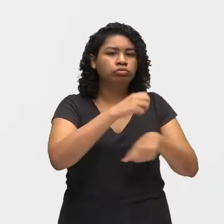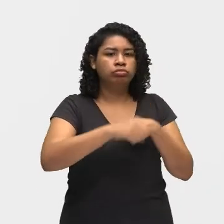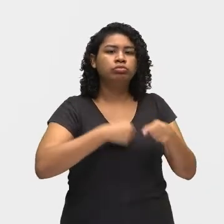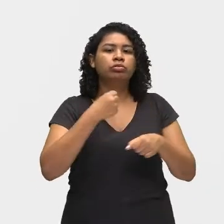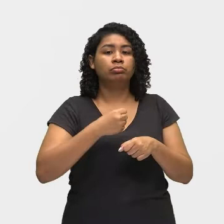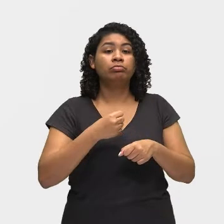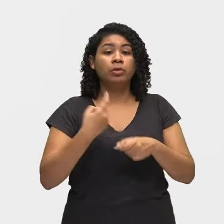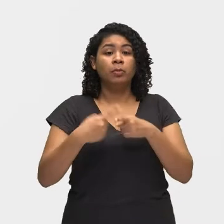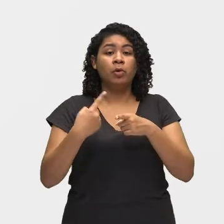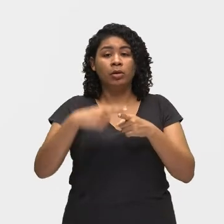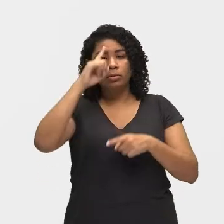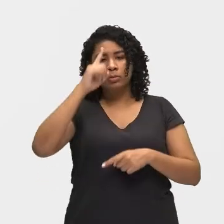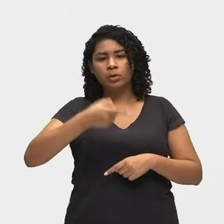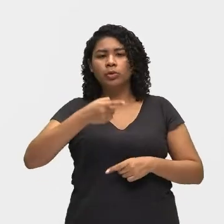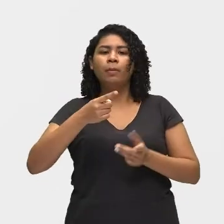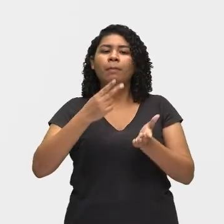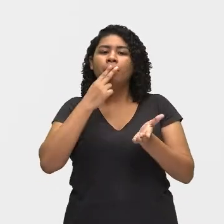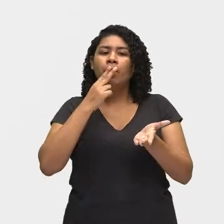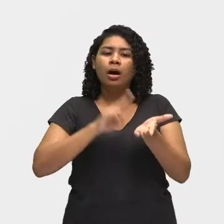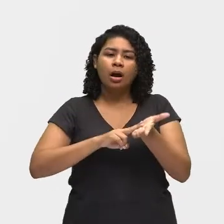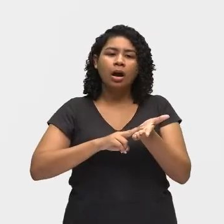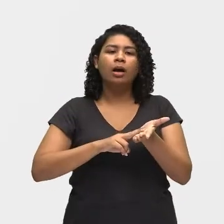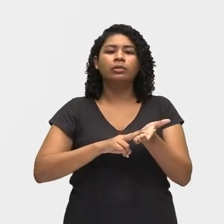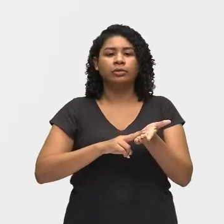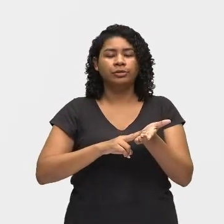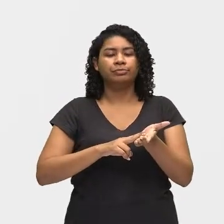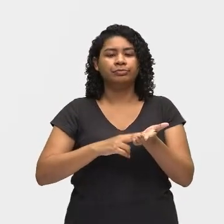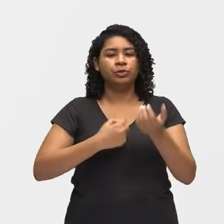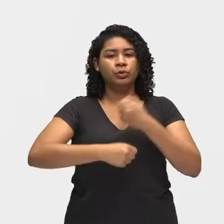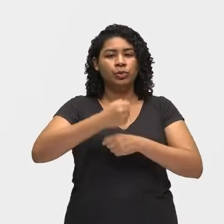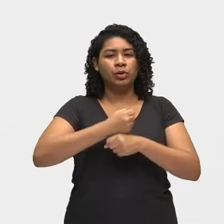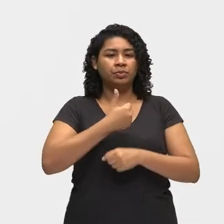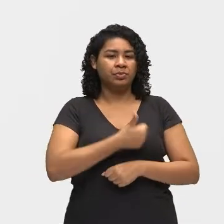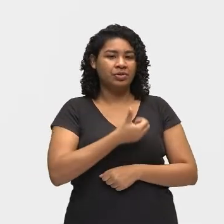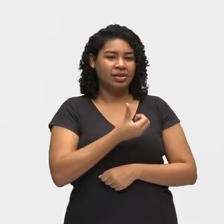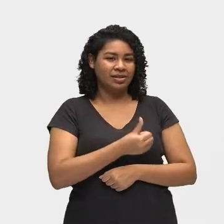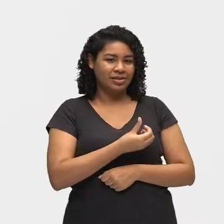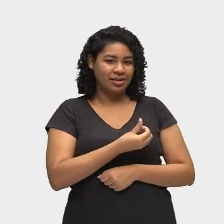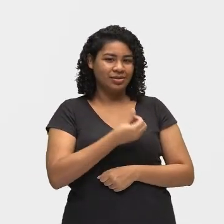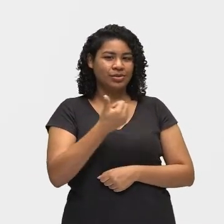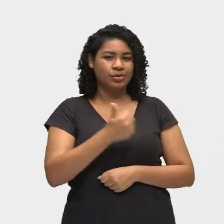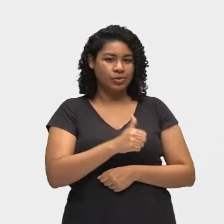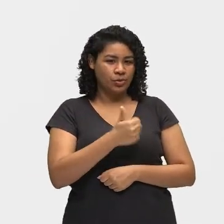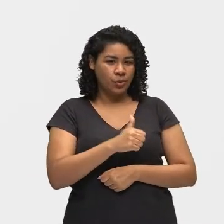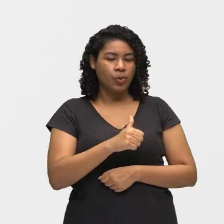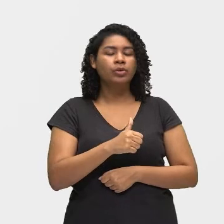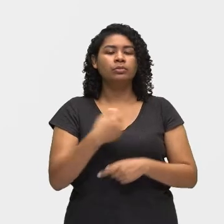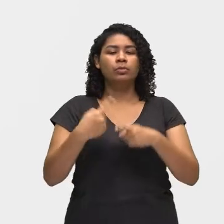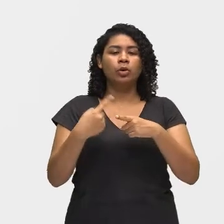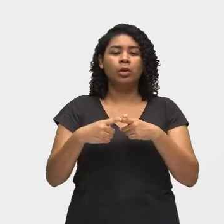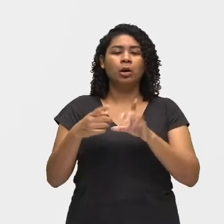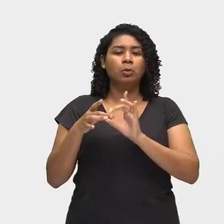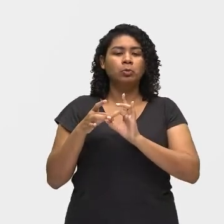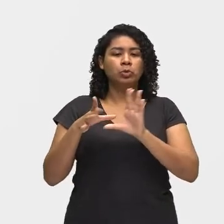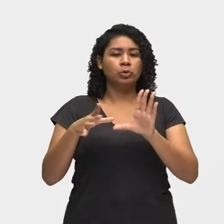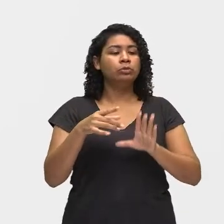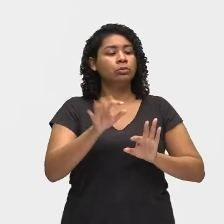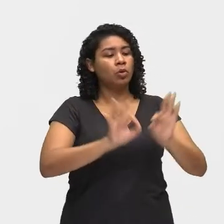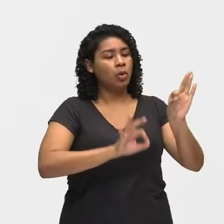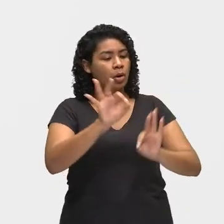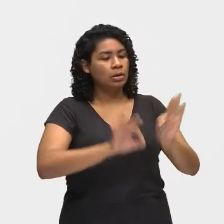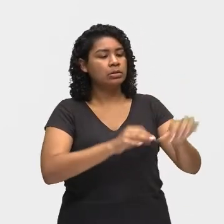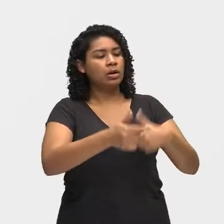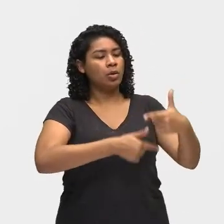de 1611, na qual estava determinado o cumprimento do modo de organizar o trabalho indígena